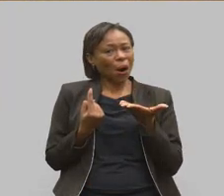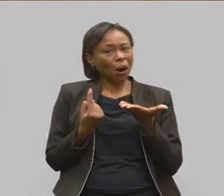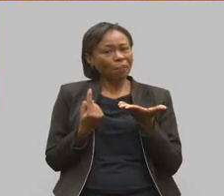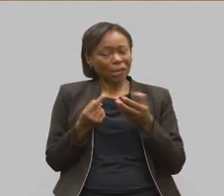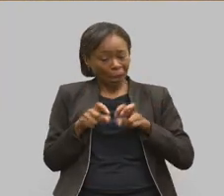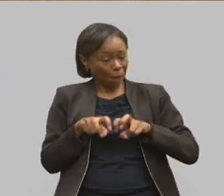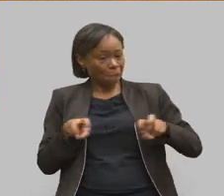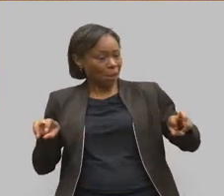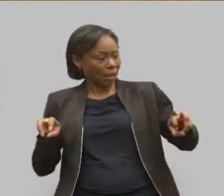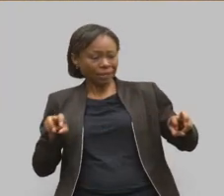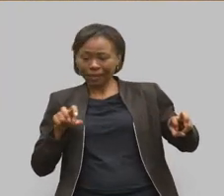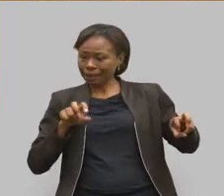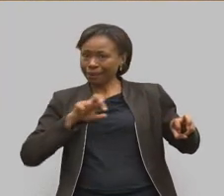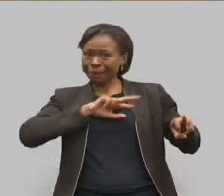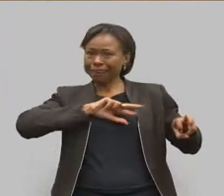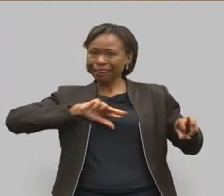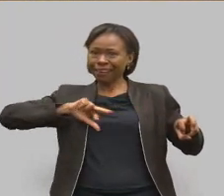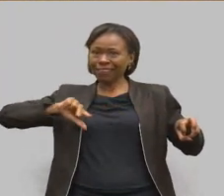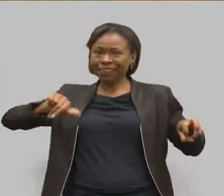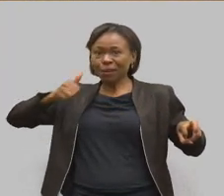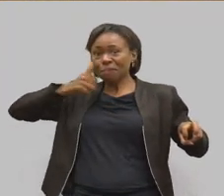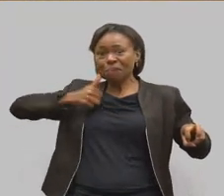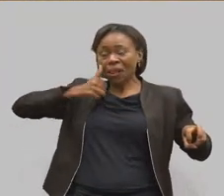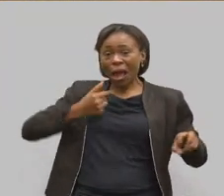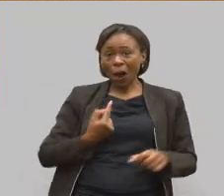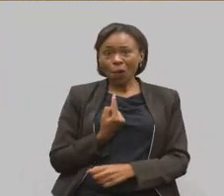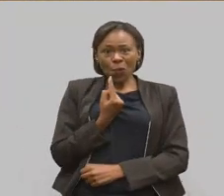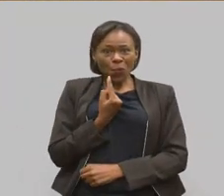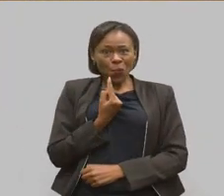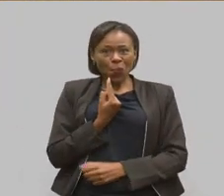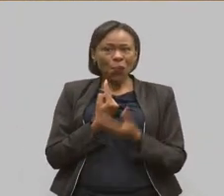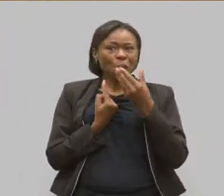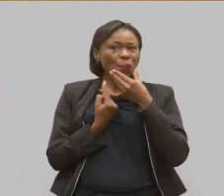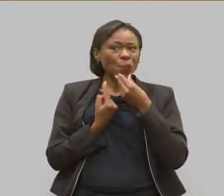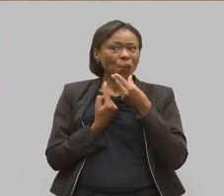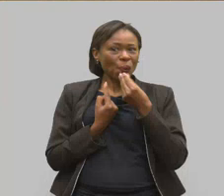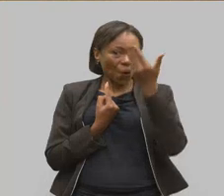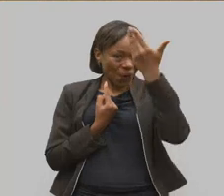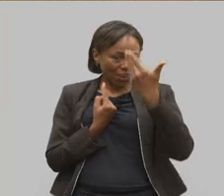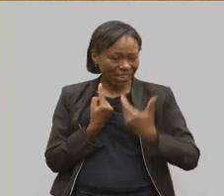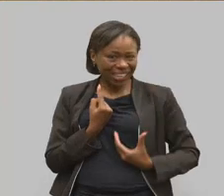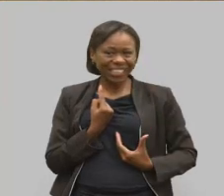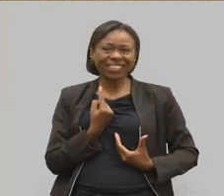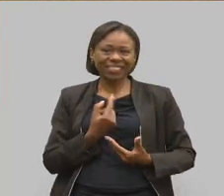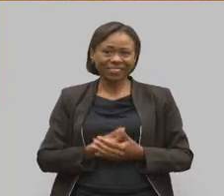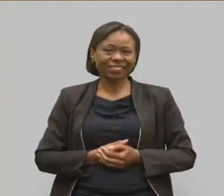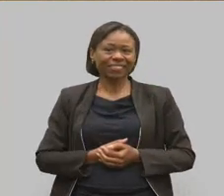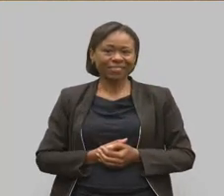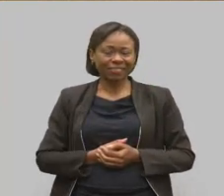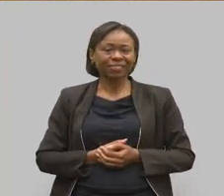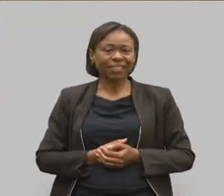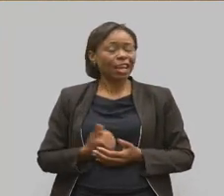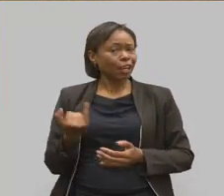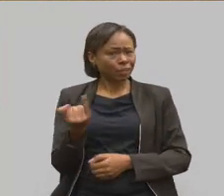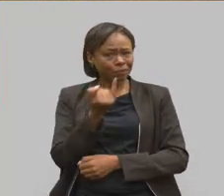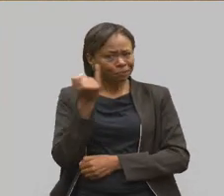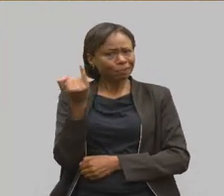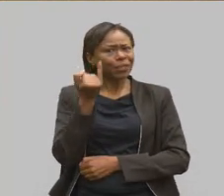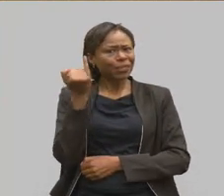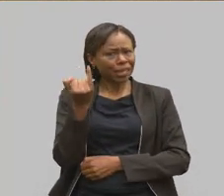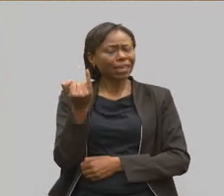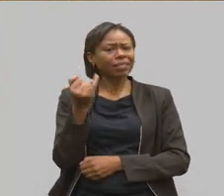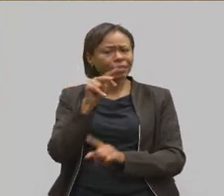aqui só tem eu de de de bendito te o fruto aqui então é muito importante essa essa essa